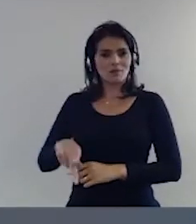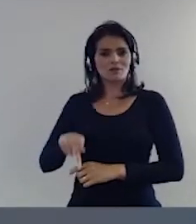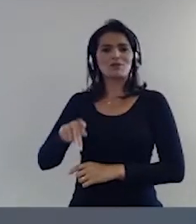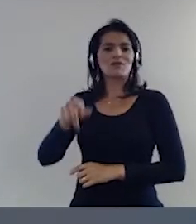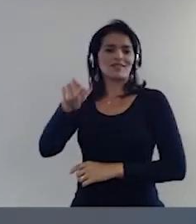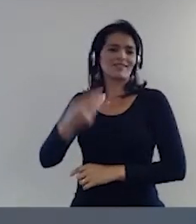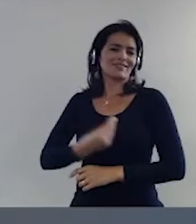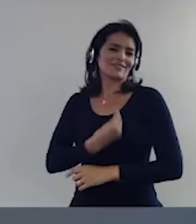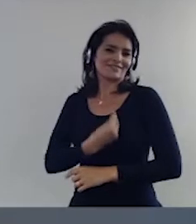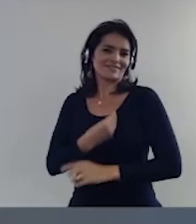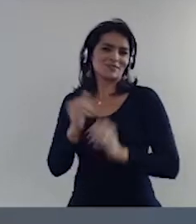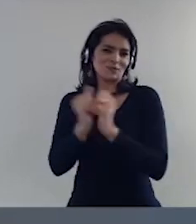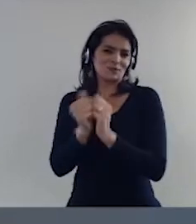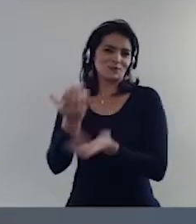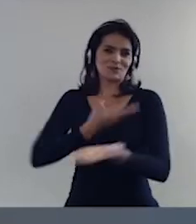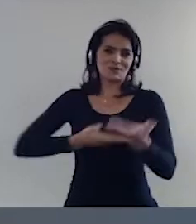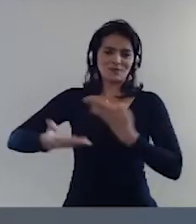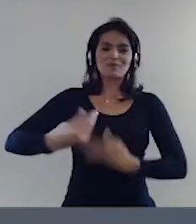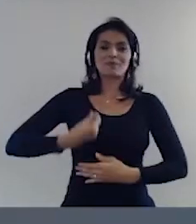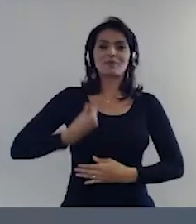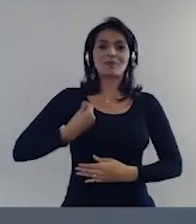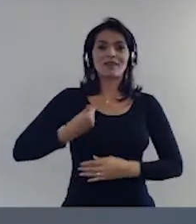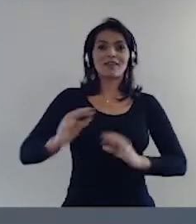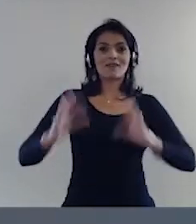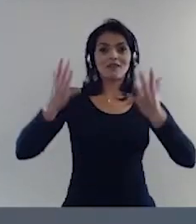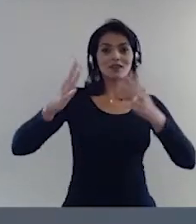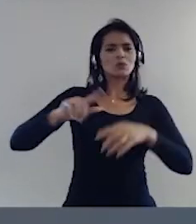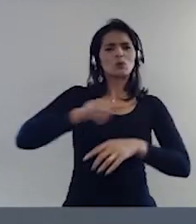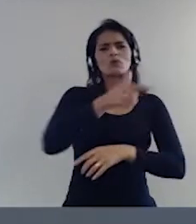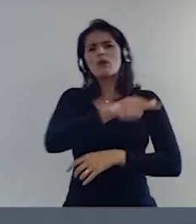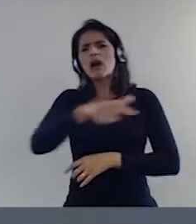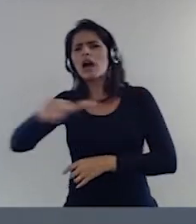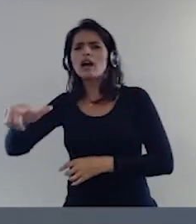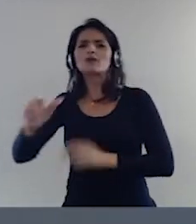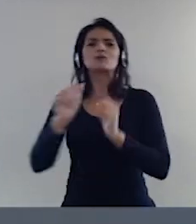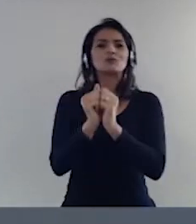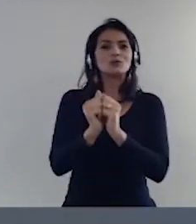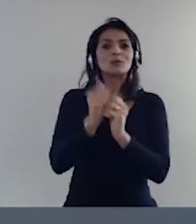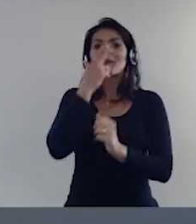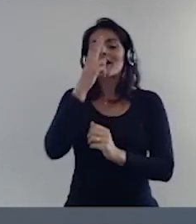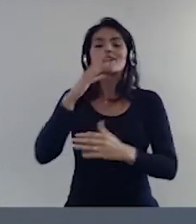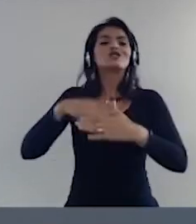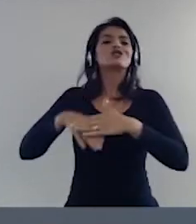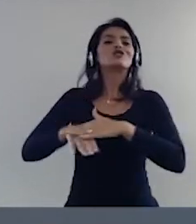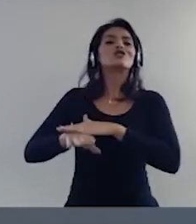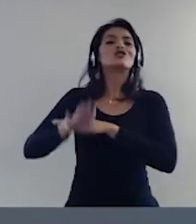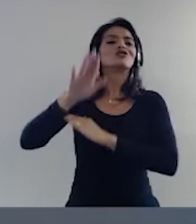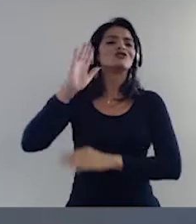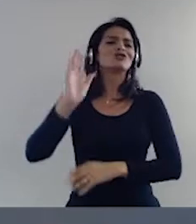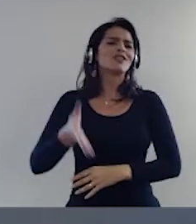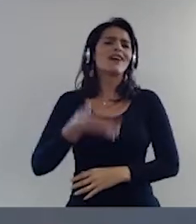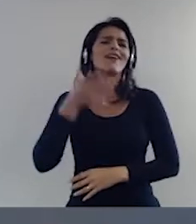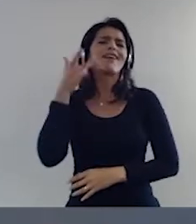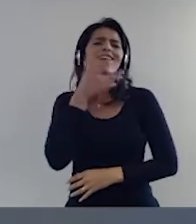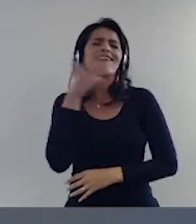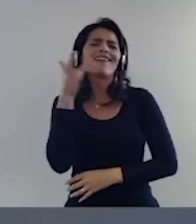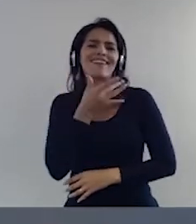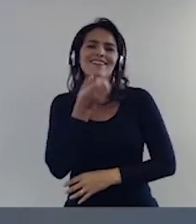Tepedino, já participamos de outros eventos juntos, então está virando um hábito